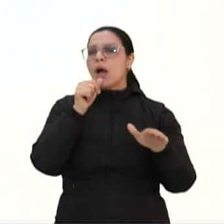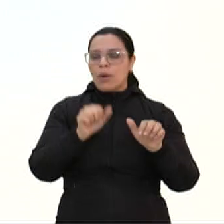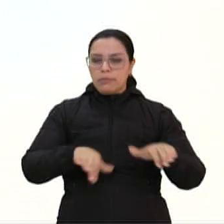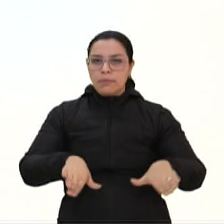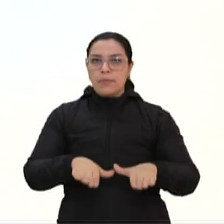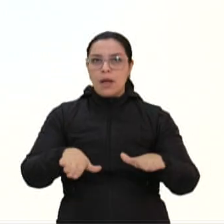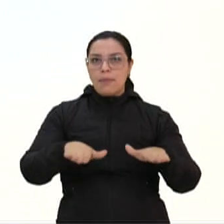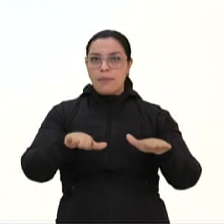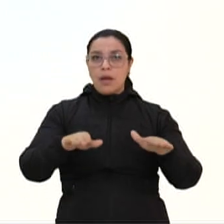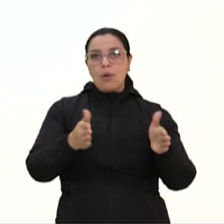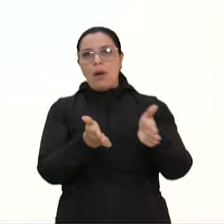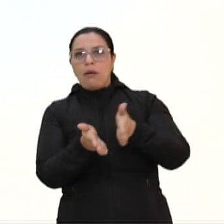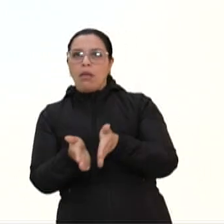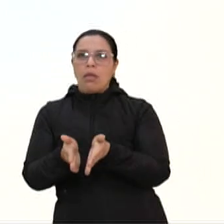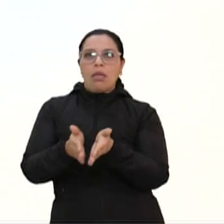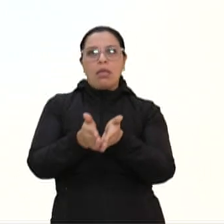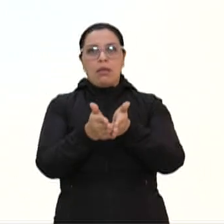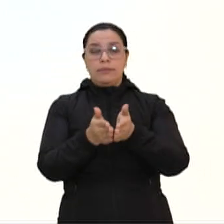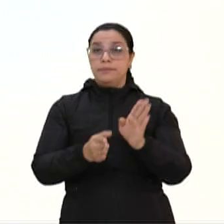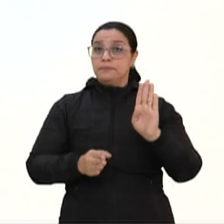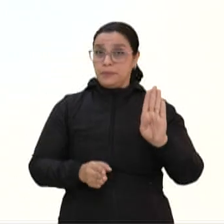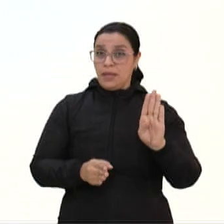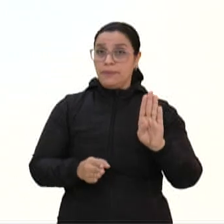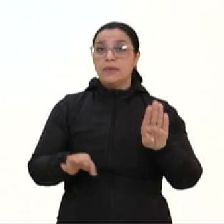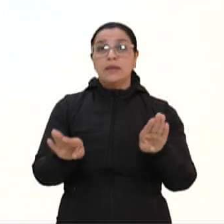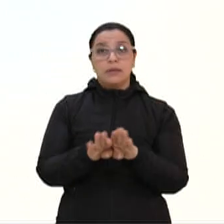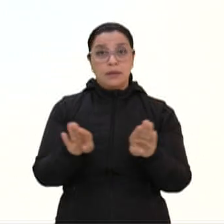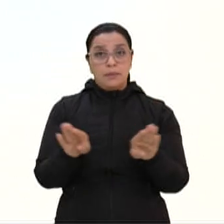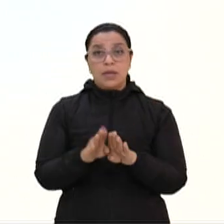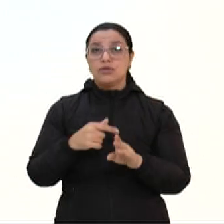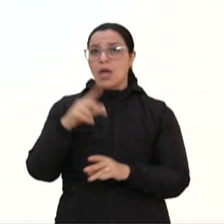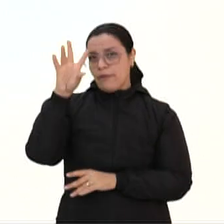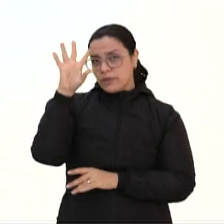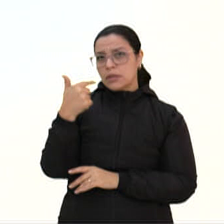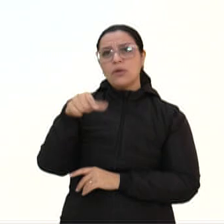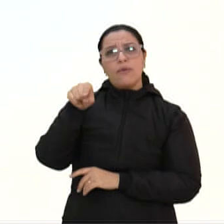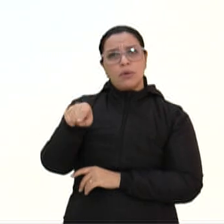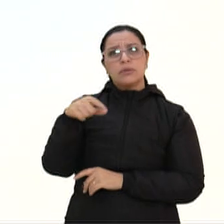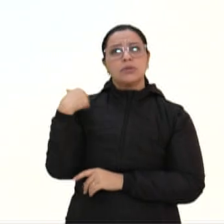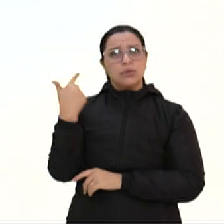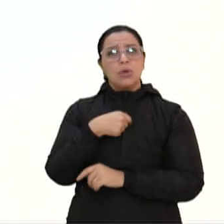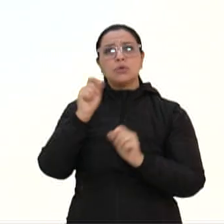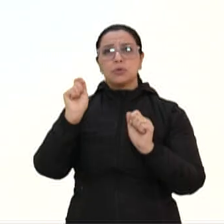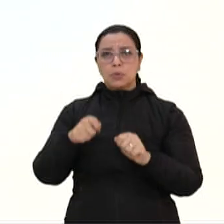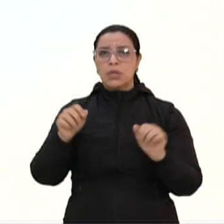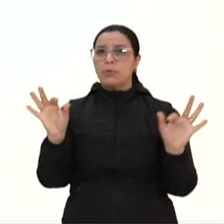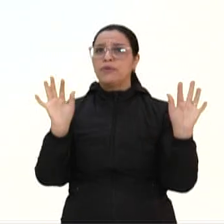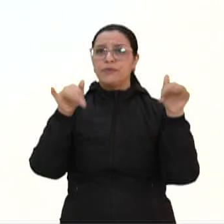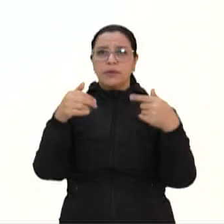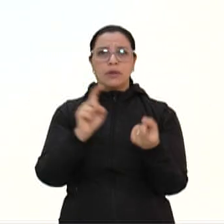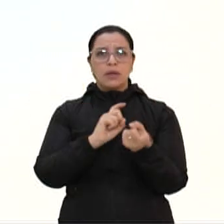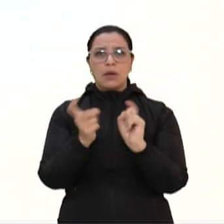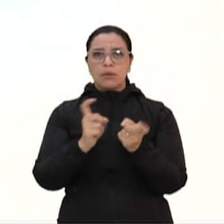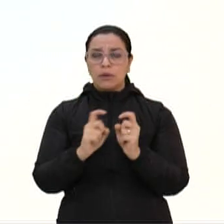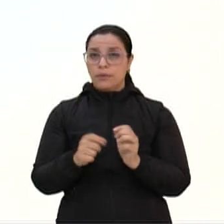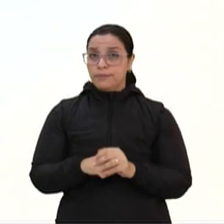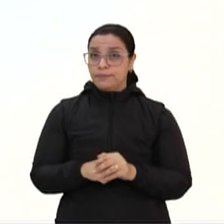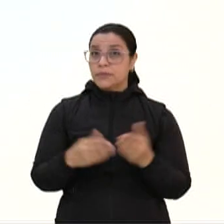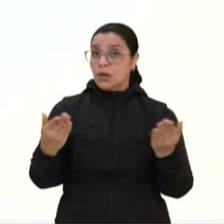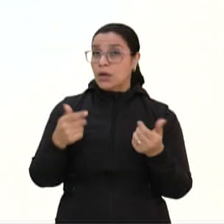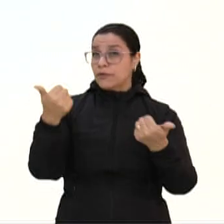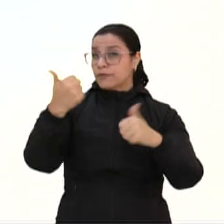barco desestabilizava. Letra B. Já que a decisão foi tomada, podemos encerrar a reunião.